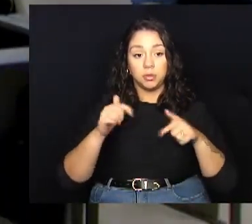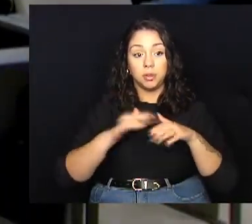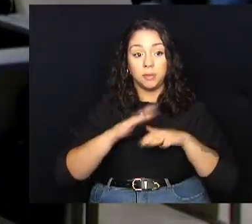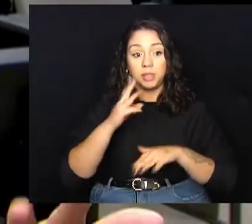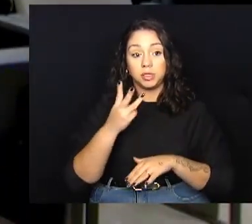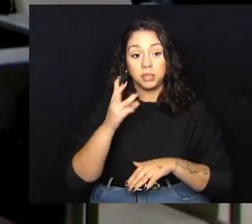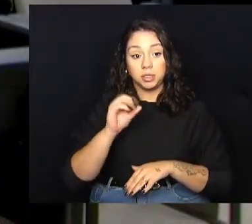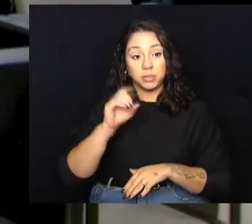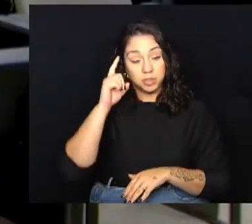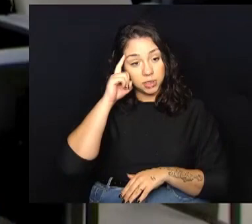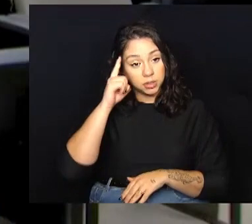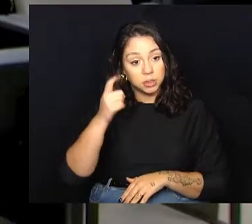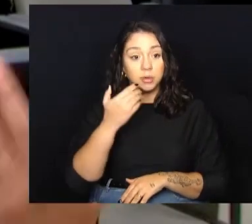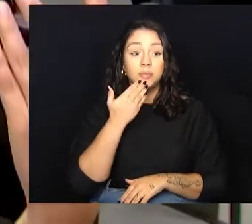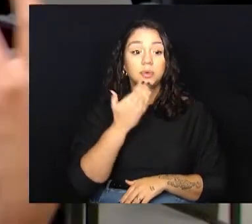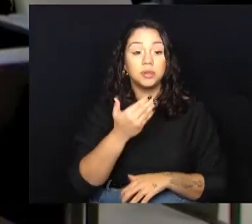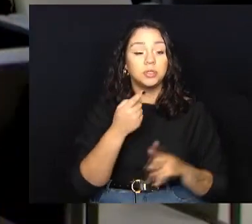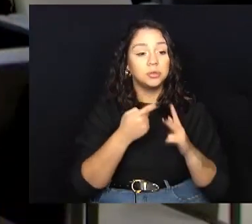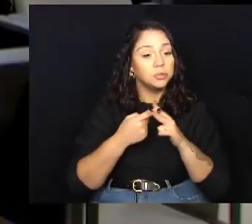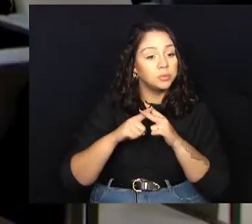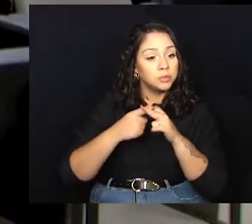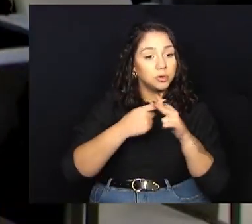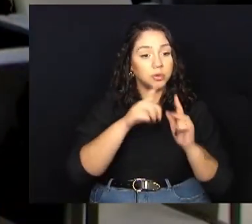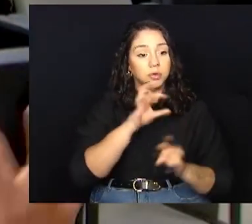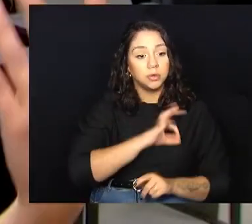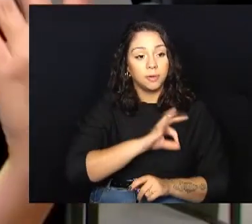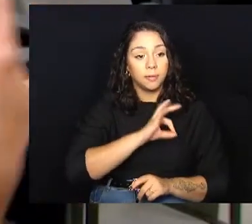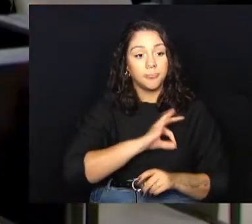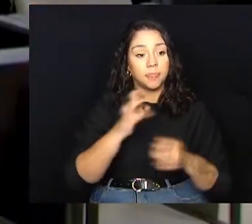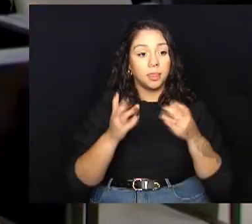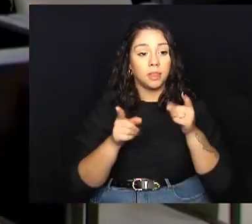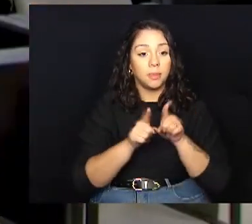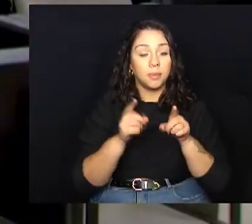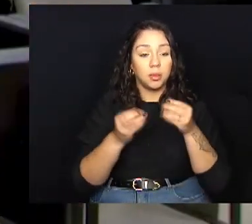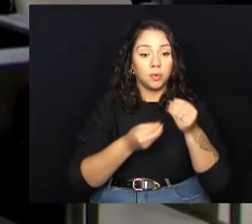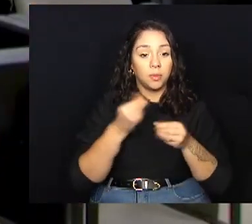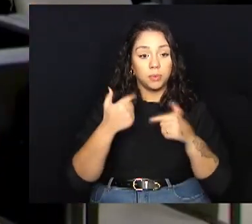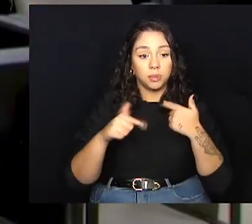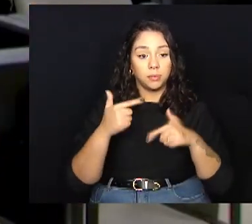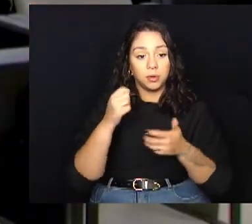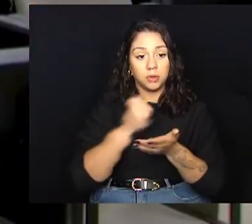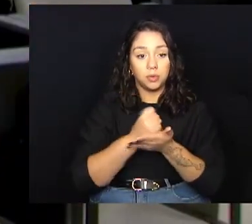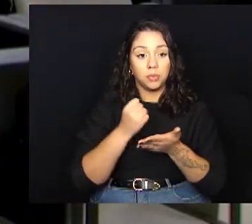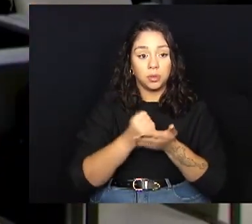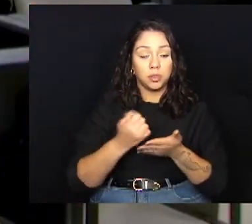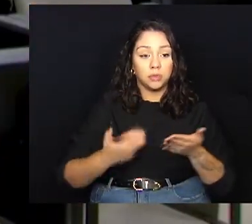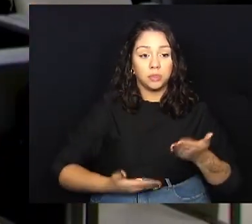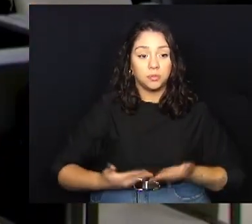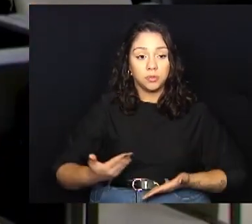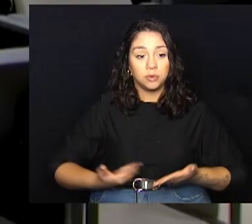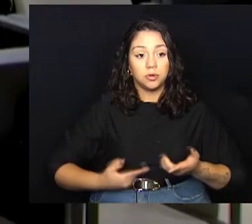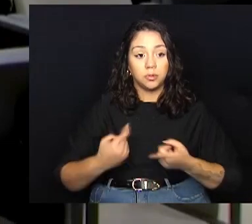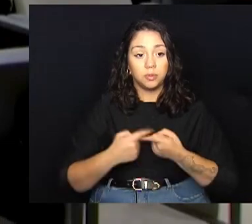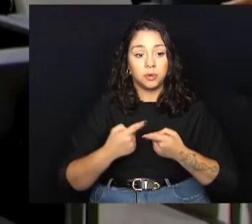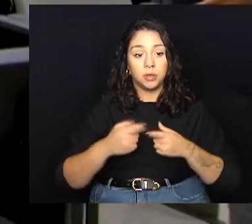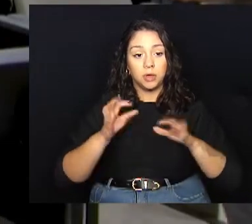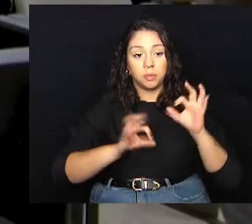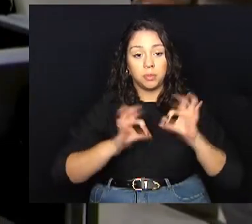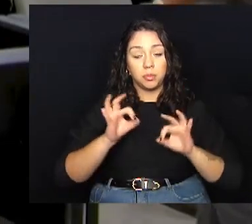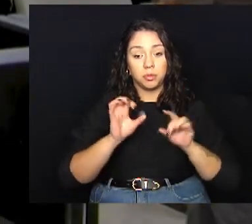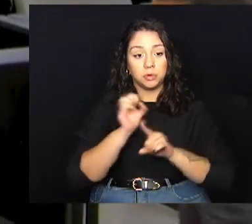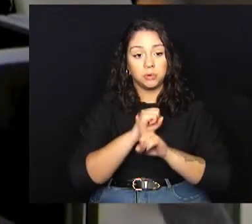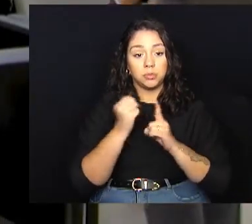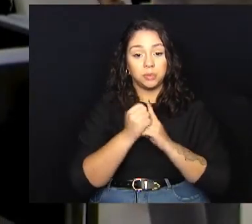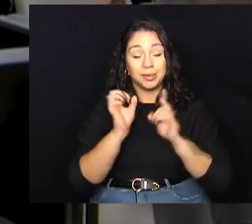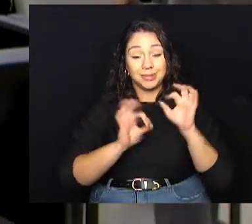dias salarial condições de trabalho contratação de servidores porque o sistema socioeducativo tá operando